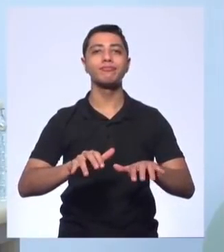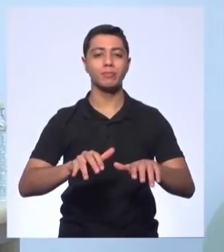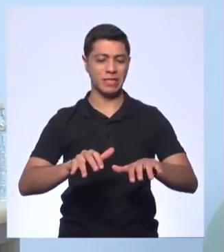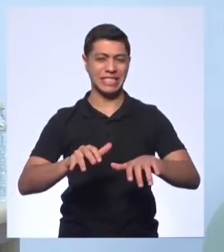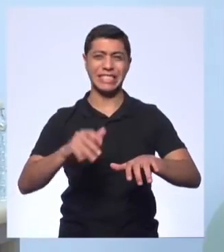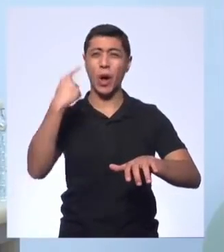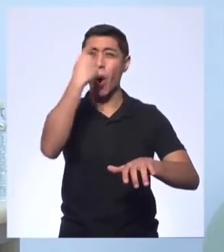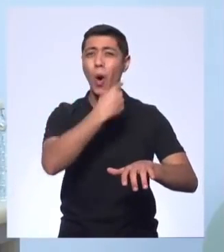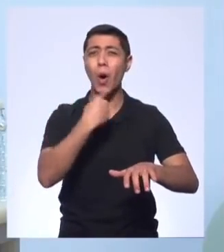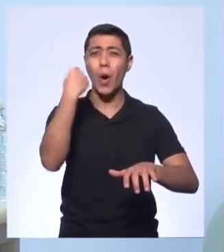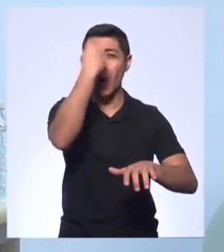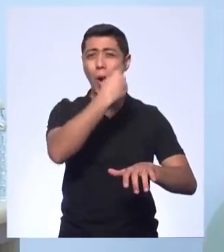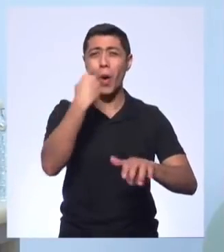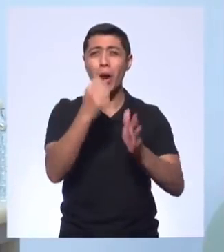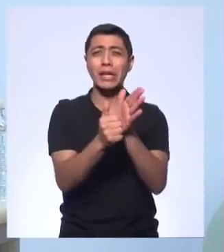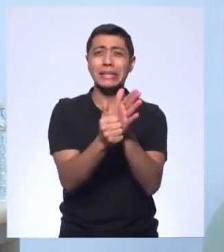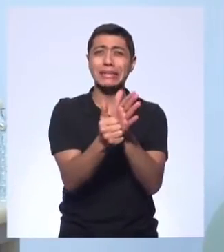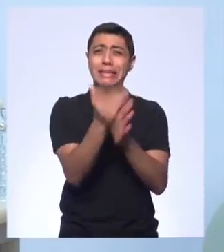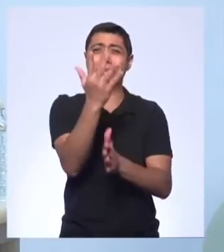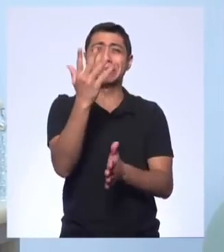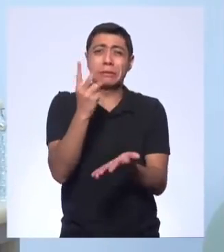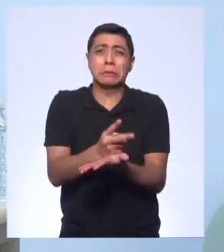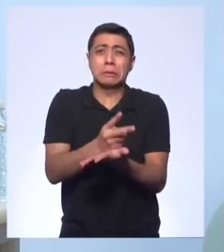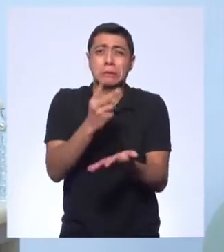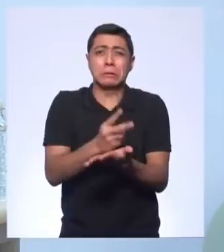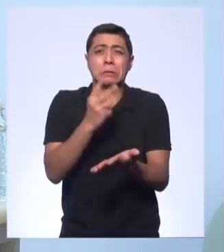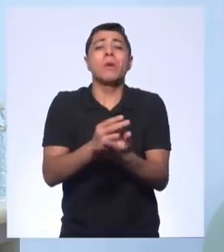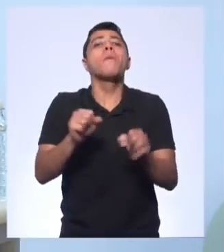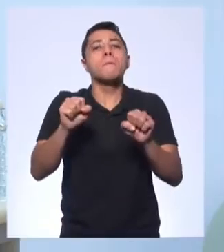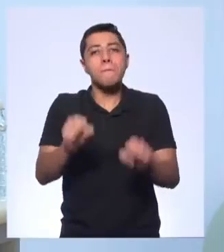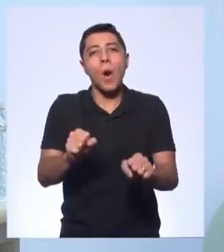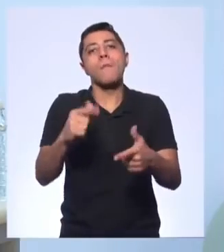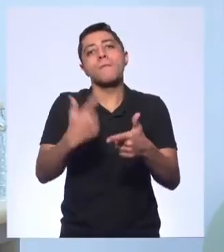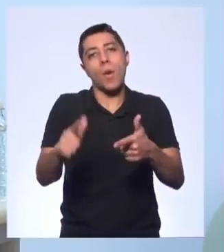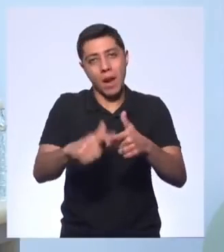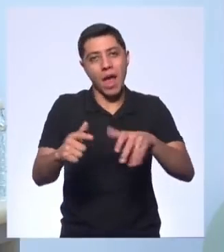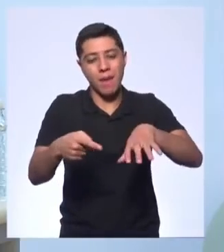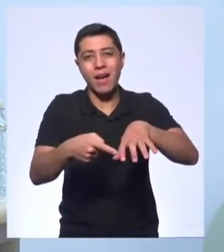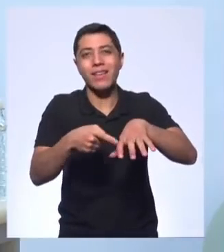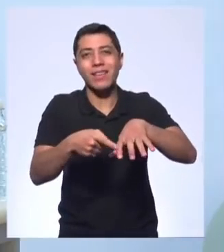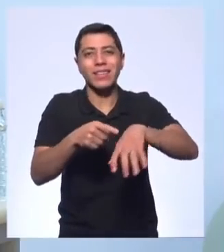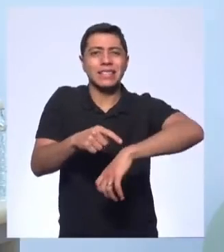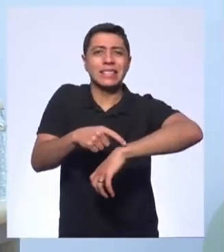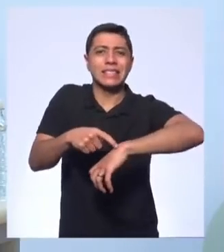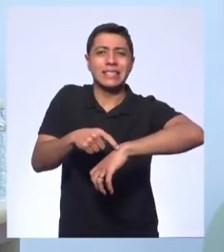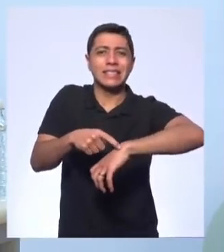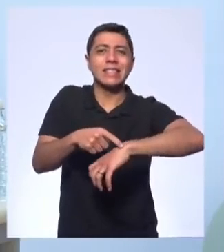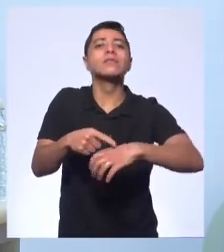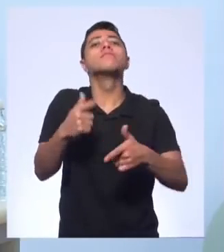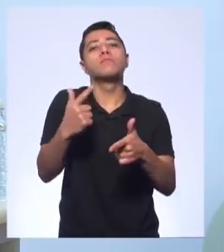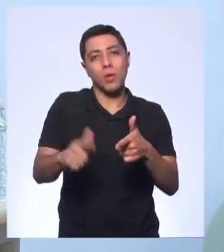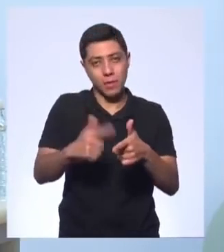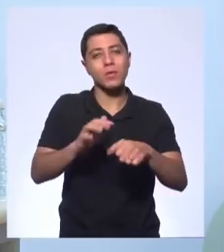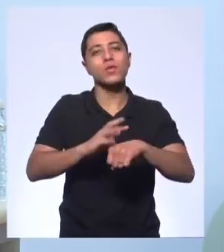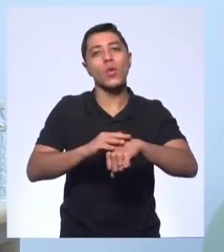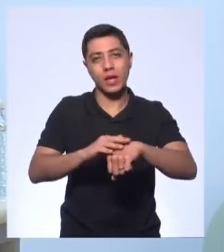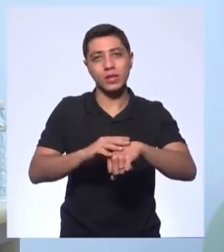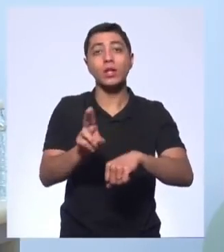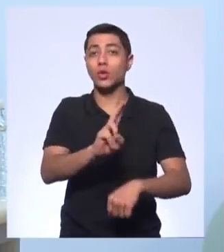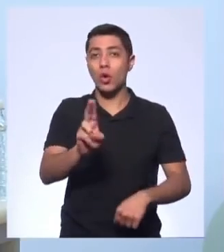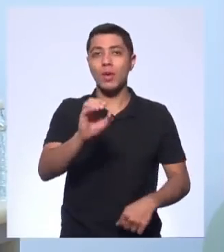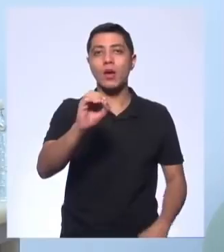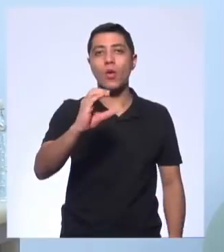pode causar problemas aí na articulação, e aí a gente tem, então, essas doenças